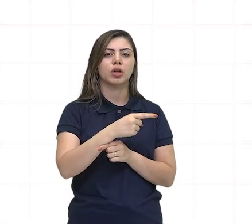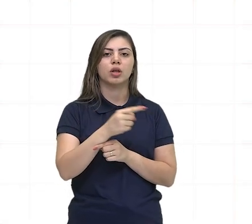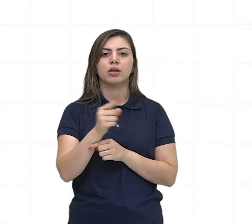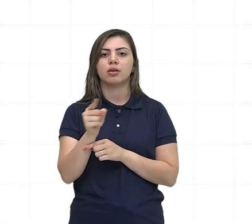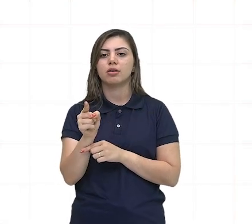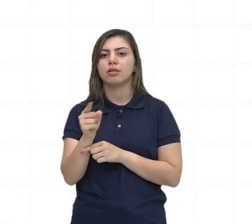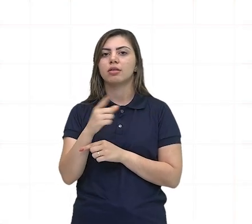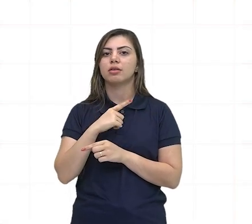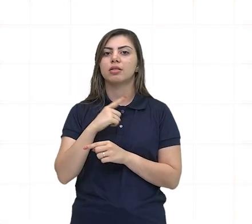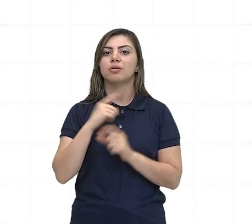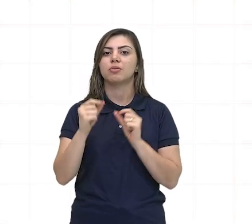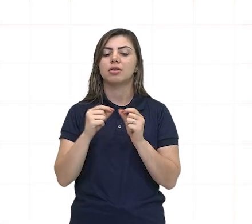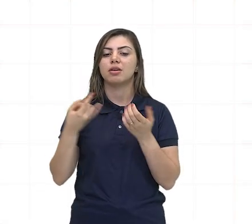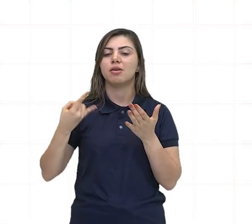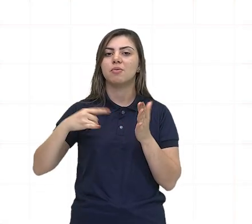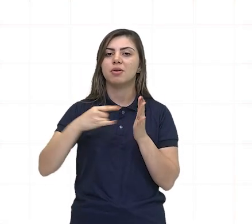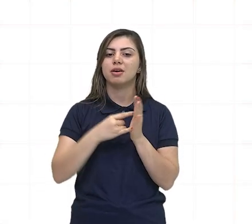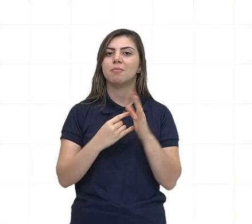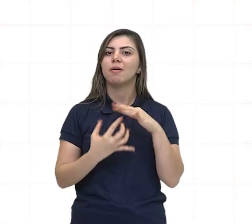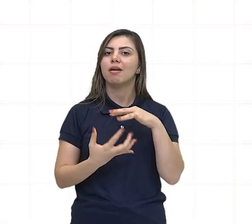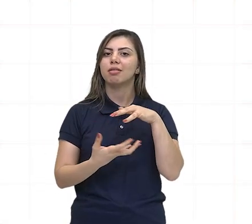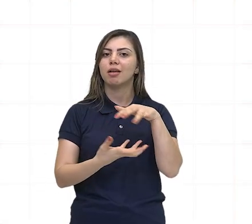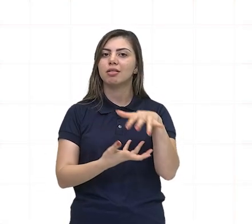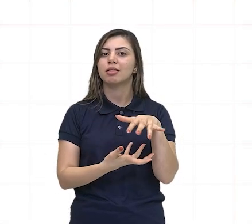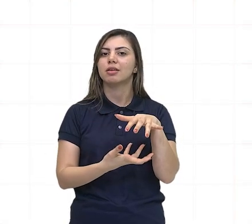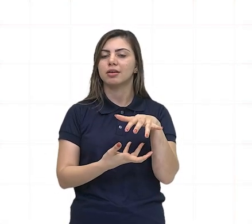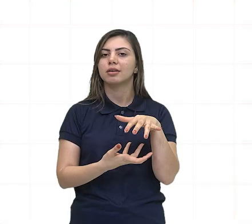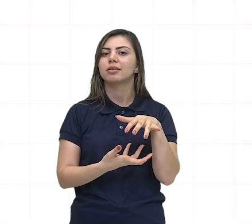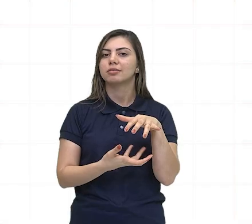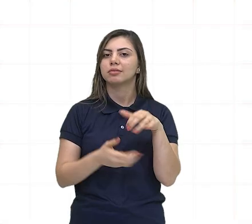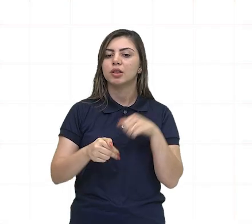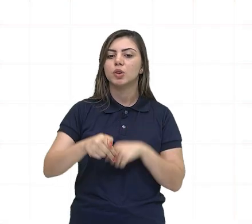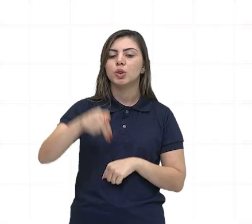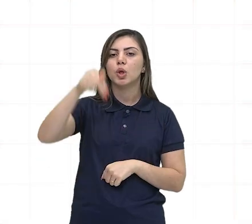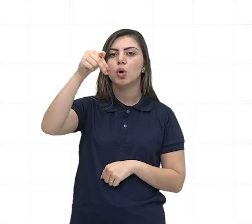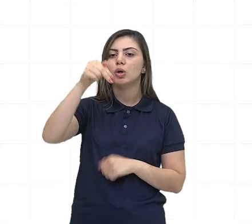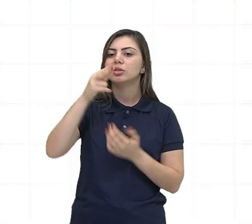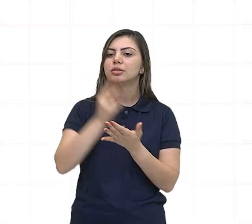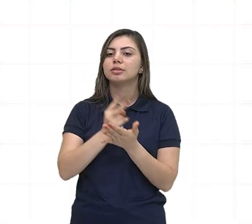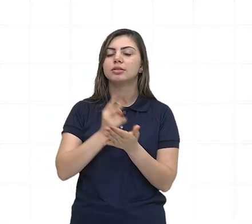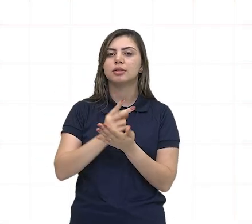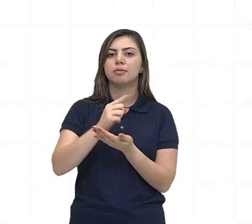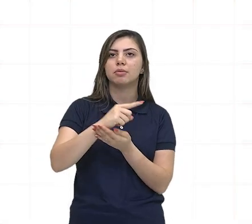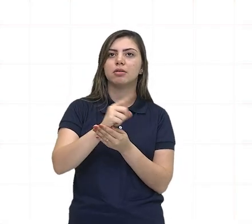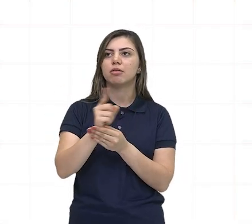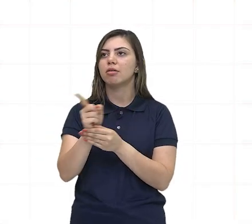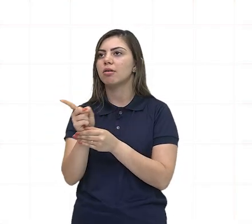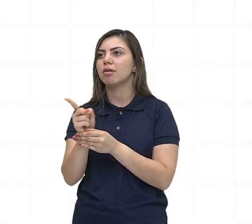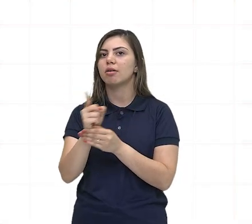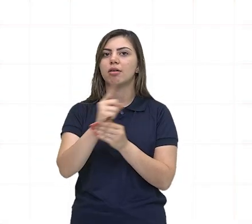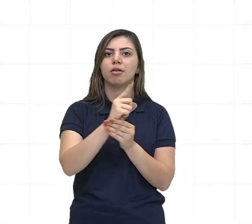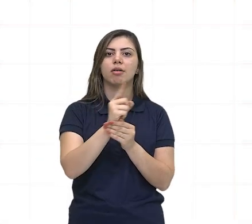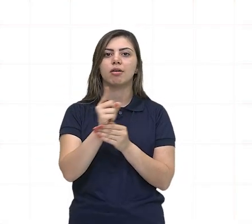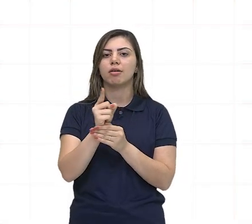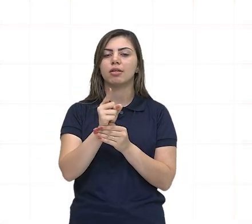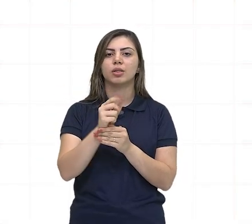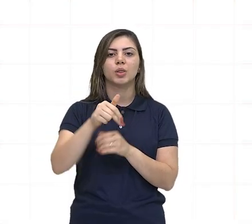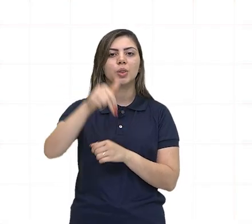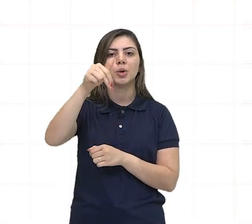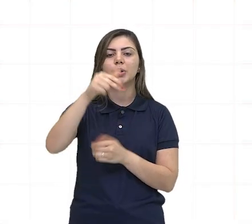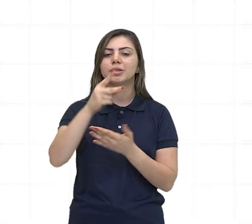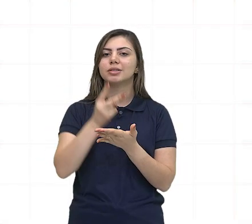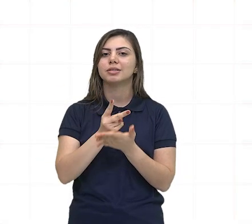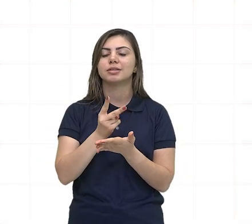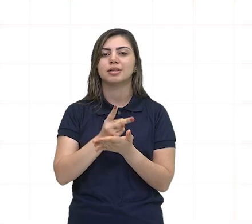polo magnético da Terra. O polo ele atua como um grande ímã, atraindo lá a